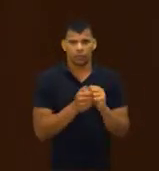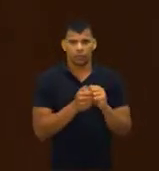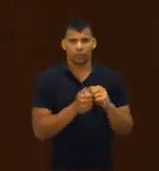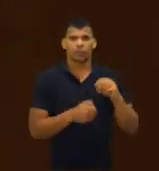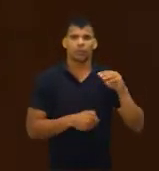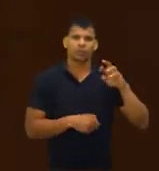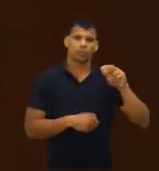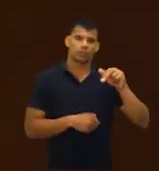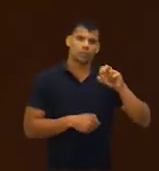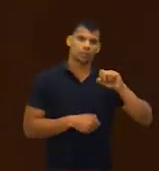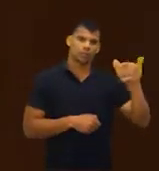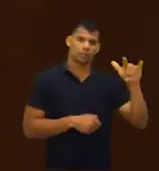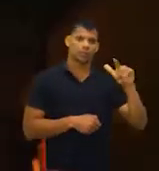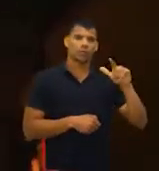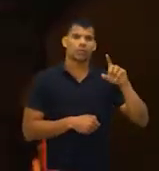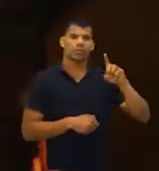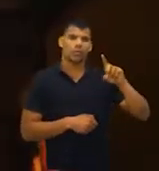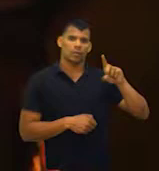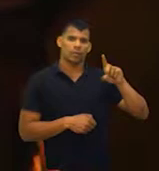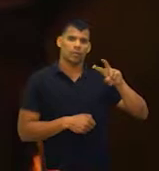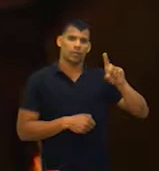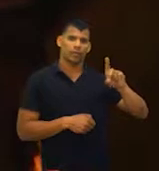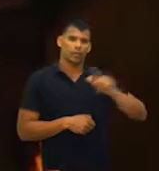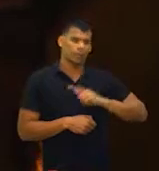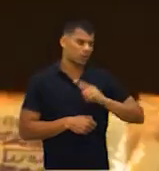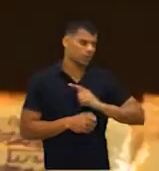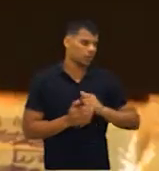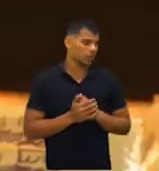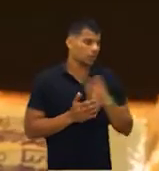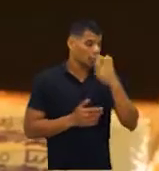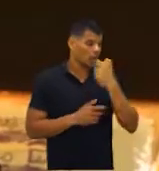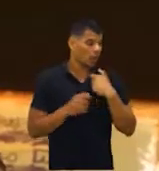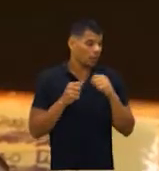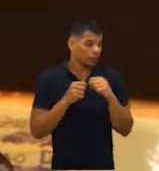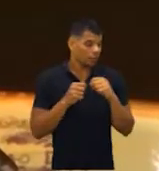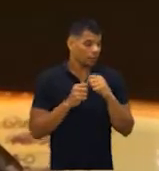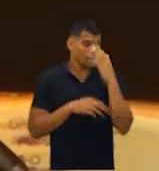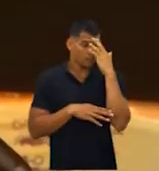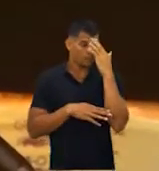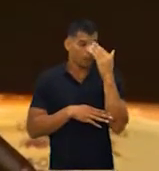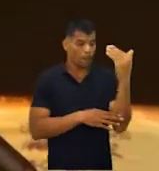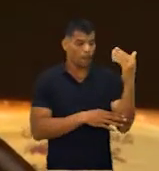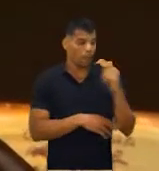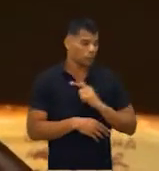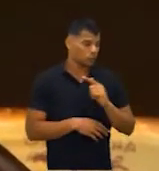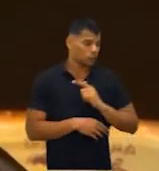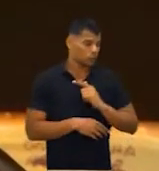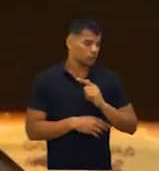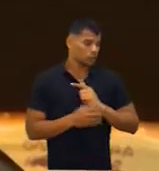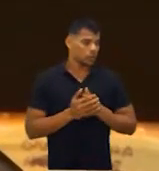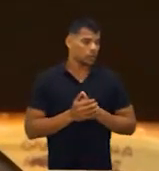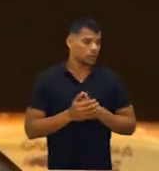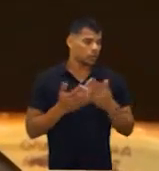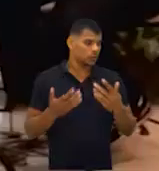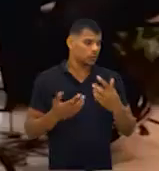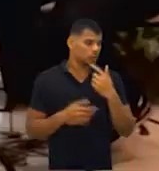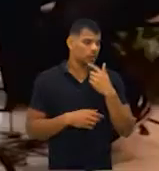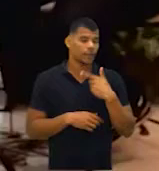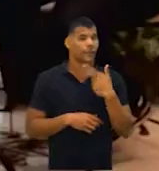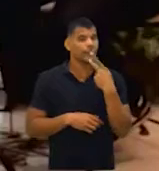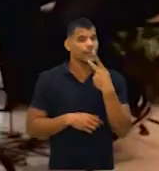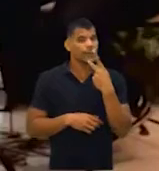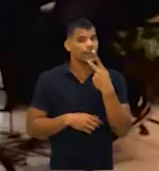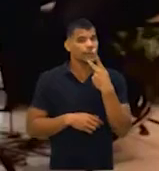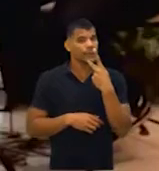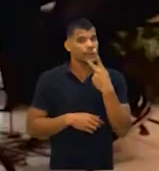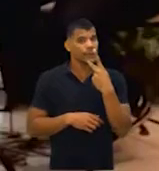o João Augusto, que foi meu primeiro produtor em disco, que era meu patrão na Polygram, ele tem uma gravadora chamada Deck